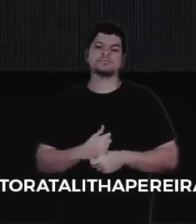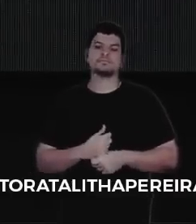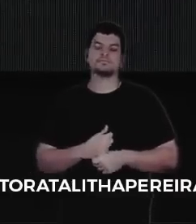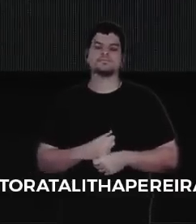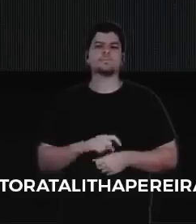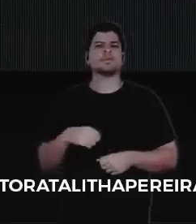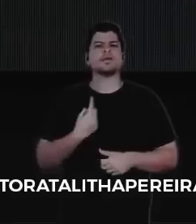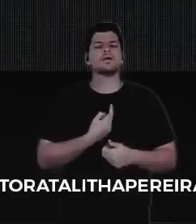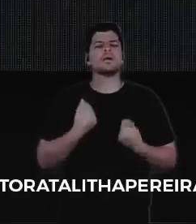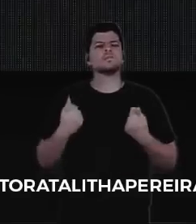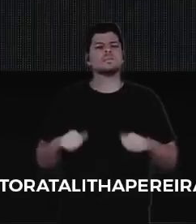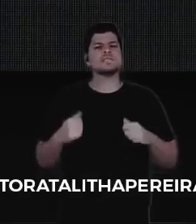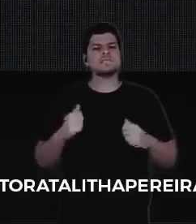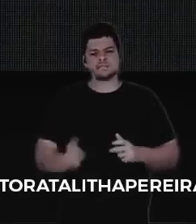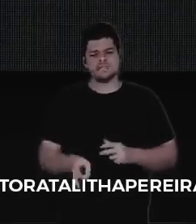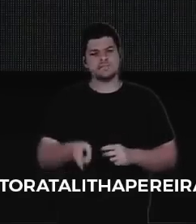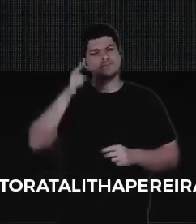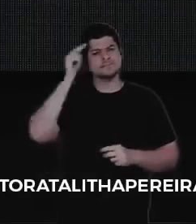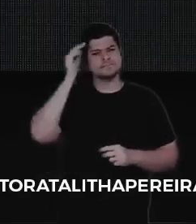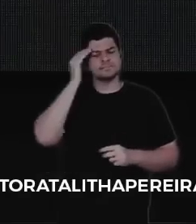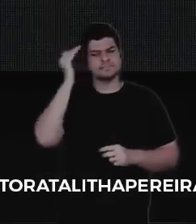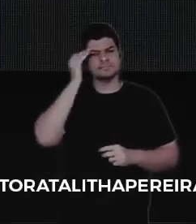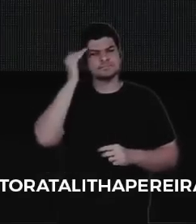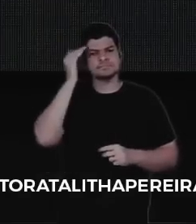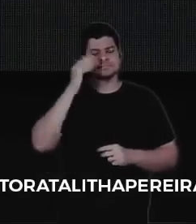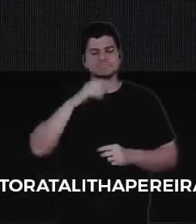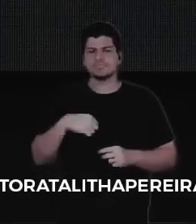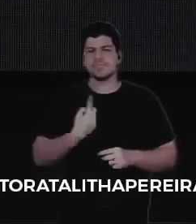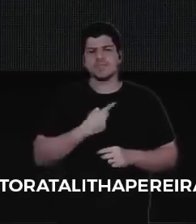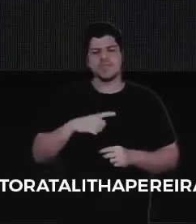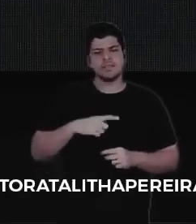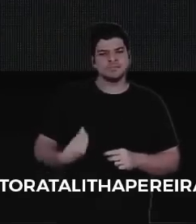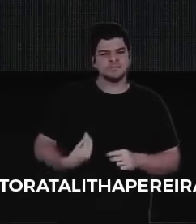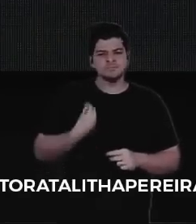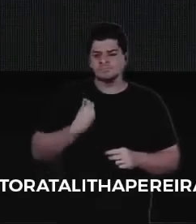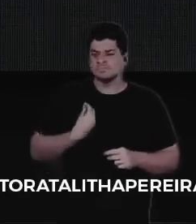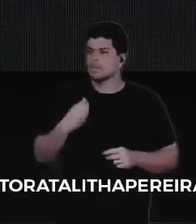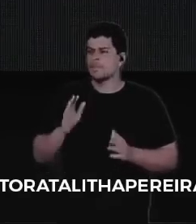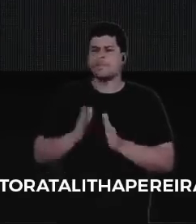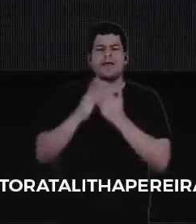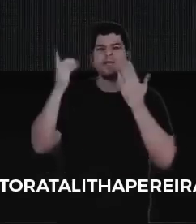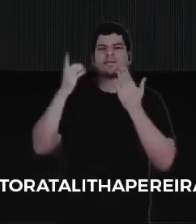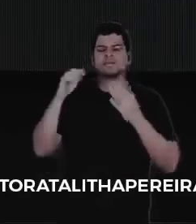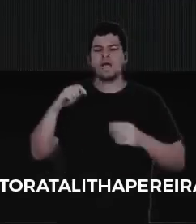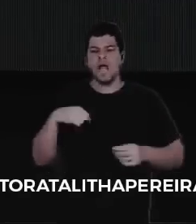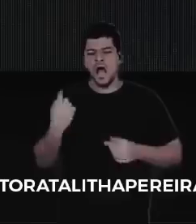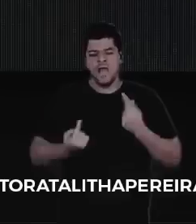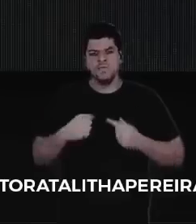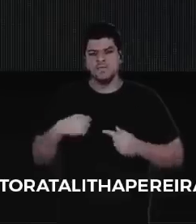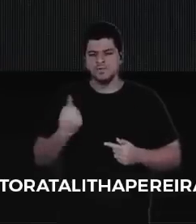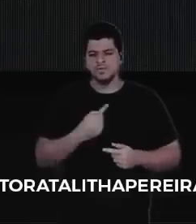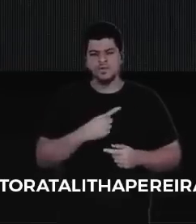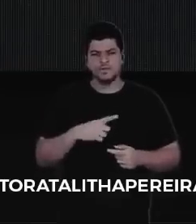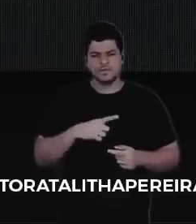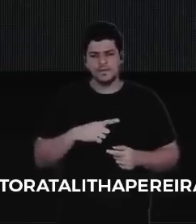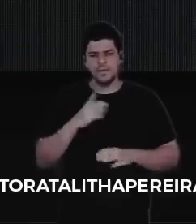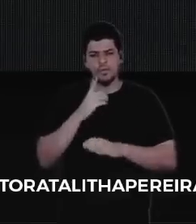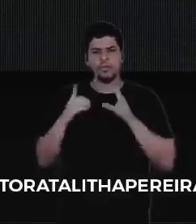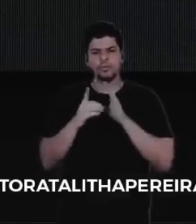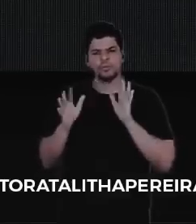A gente precisa sempre entender que, mesmo que a gente viva algo incrível, tem cultos que eu saio daqui e eu digo assim, meu